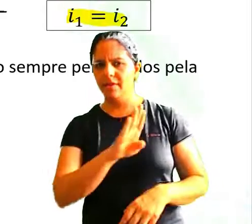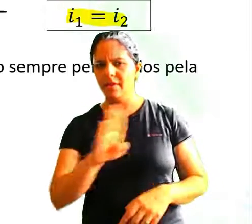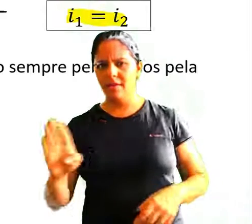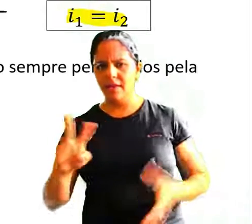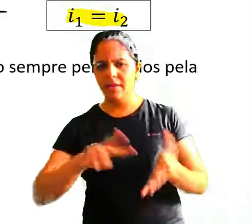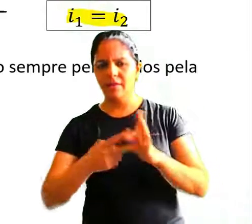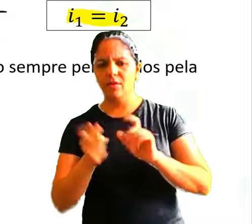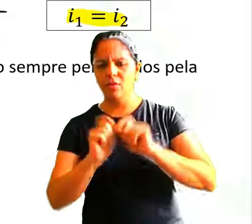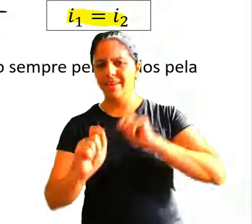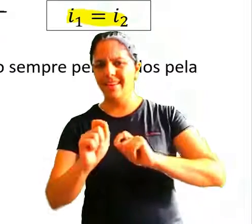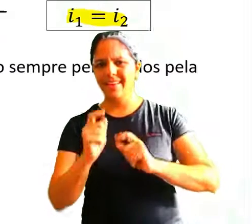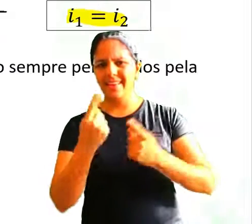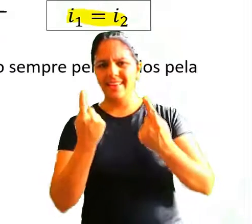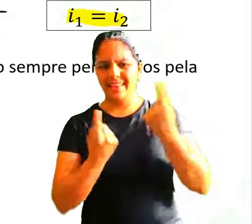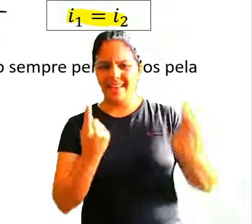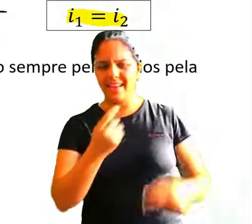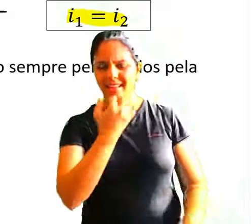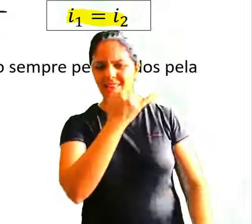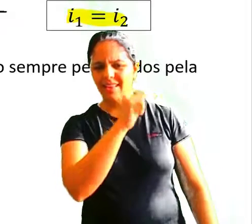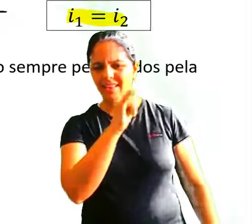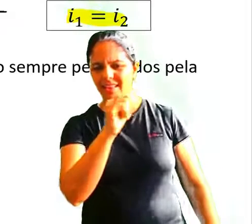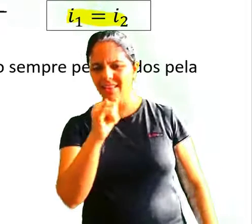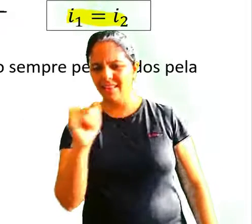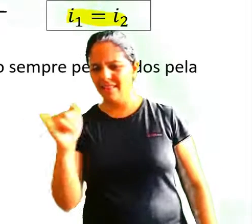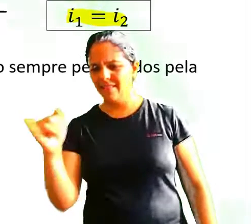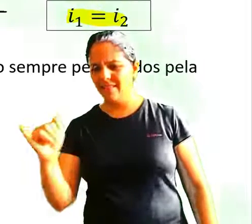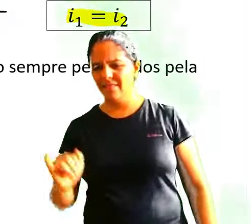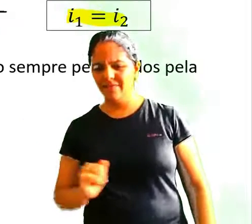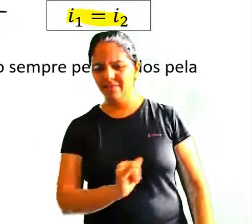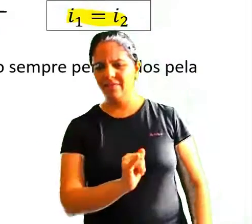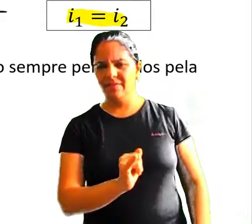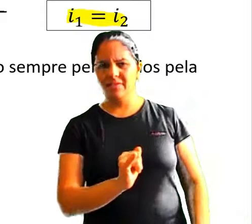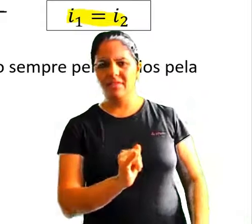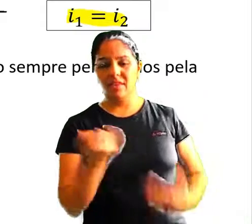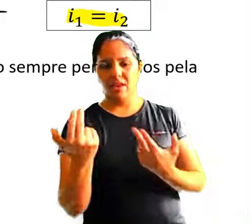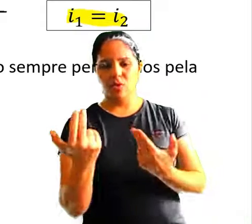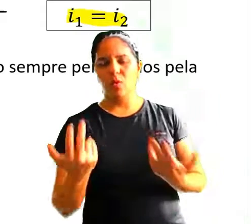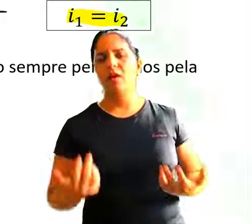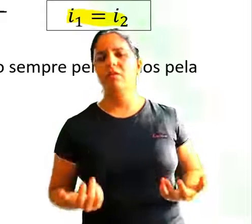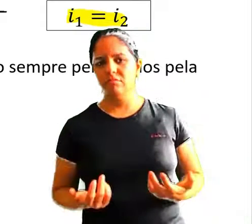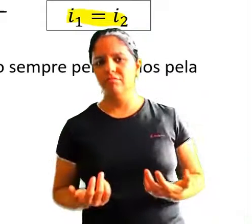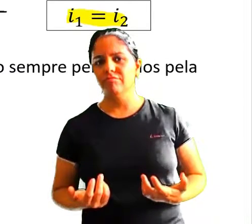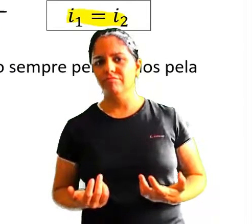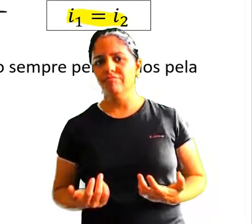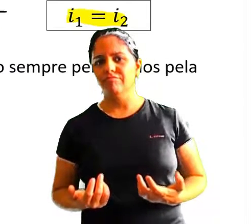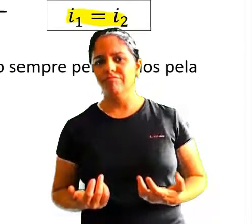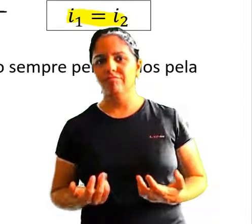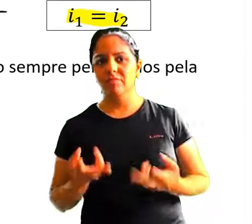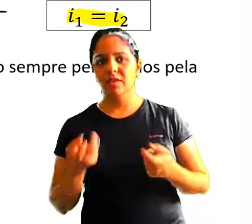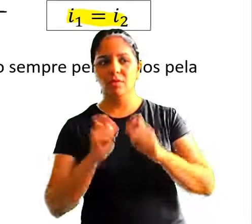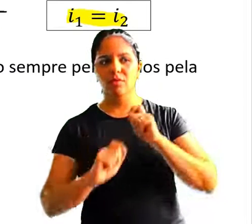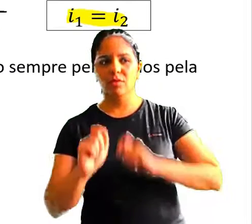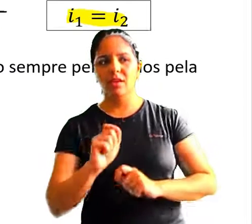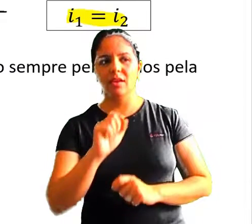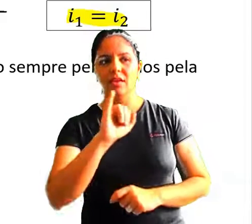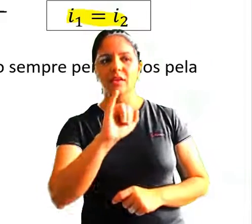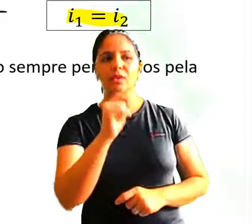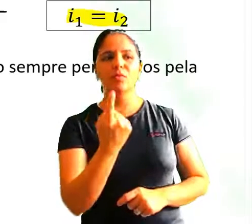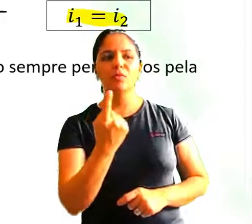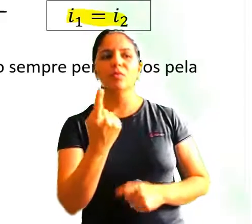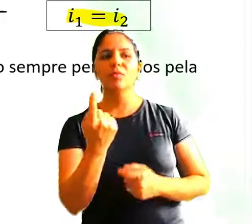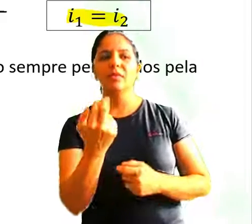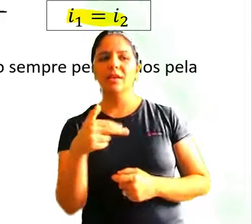eles estão em série, né? Ou seja, a corrente que passa por cada um desses elementos, desses